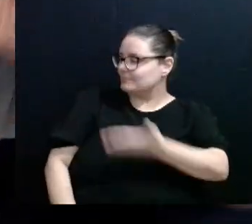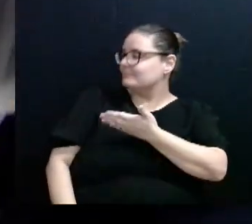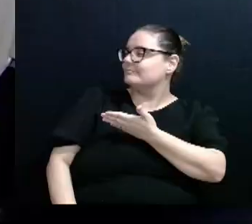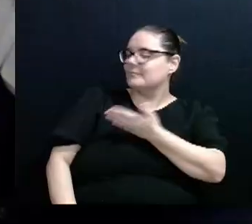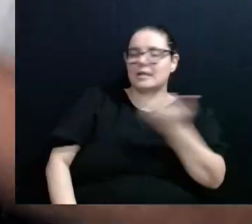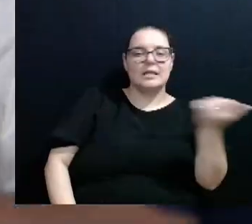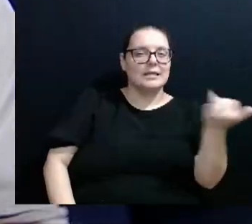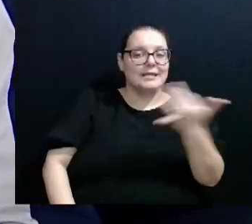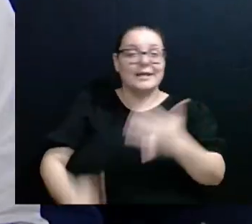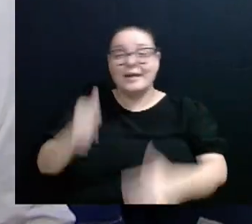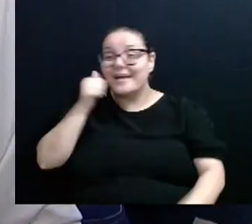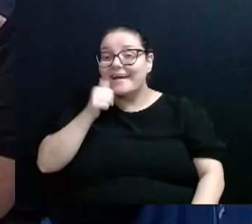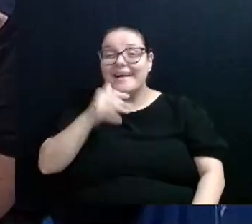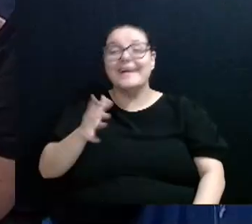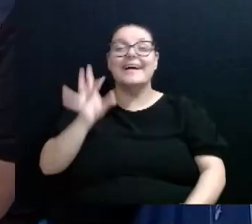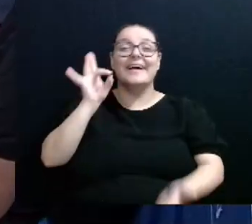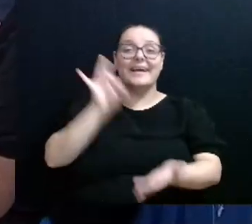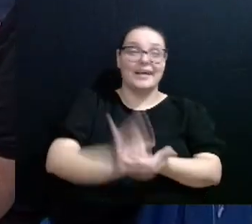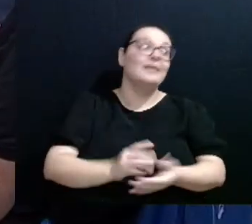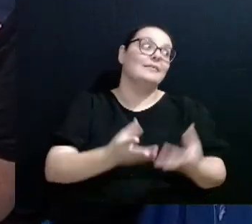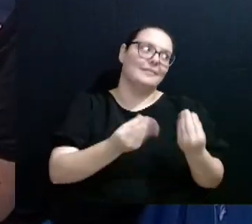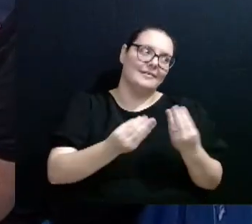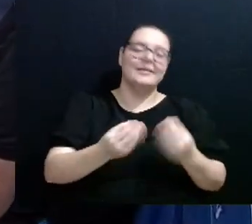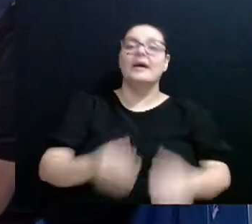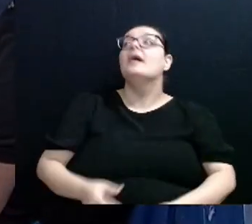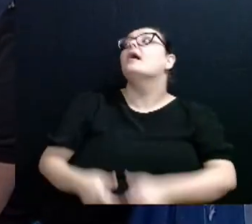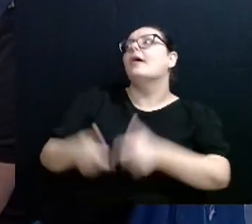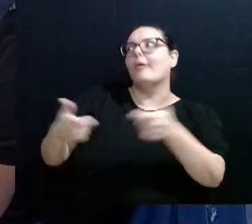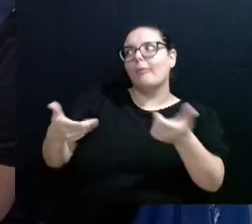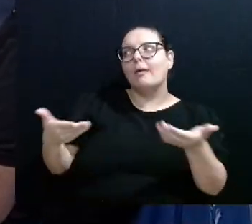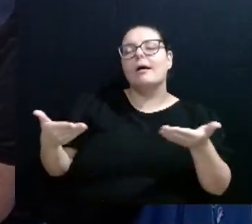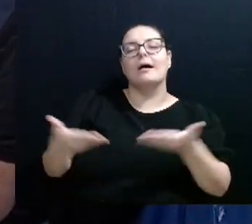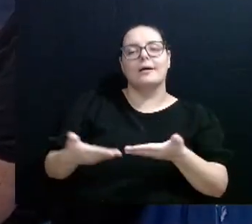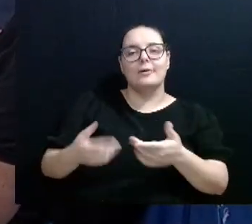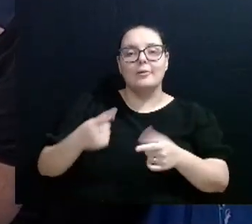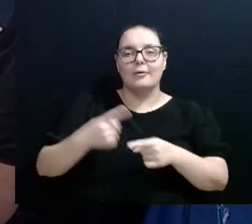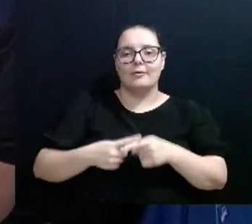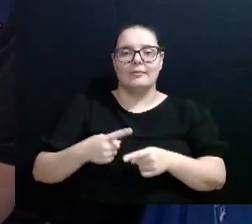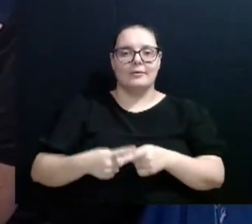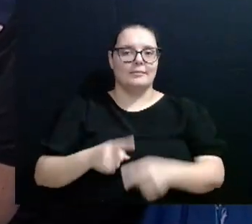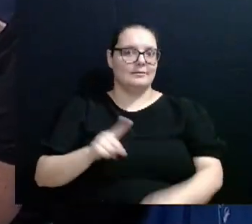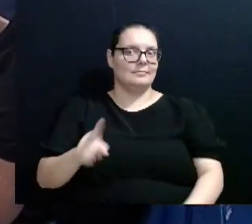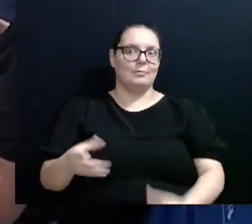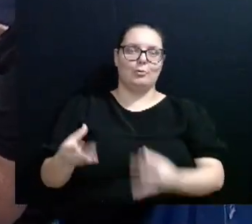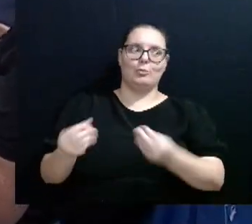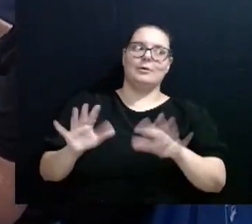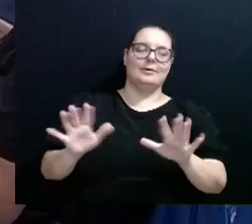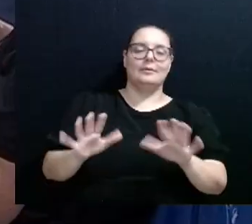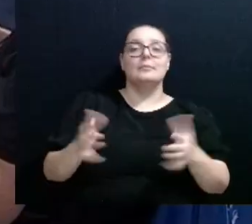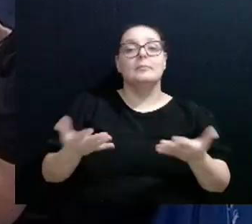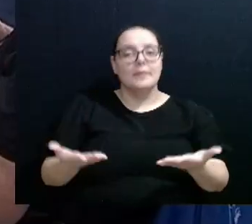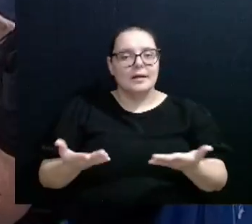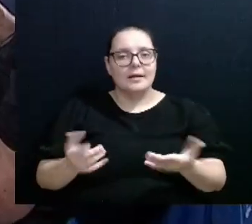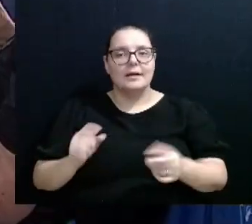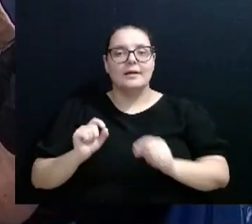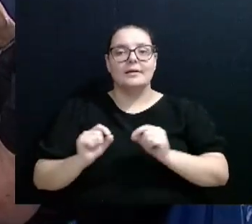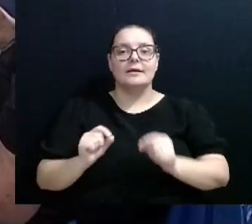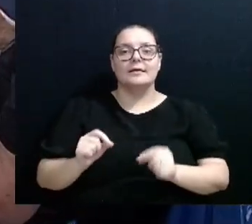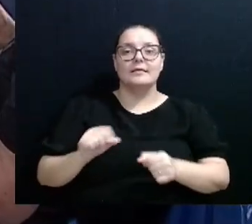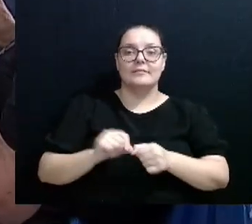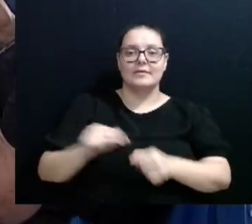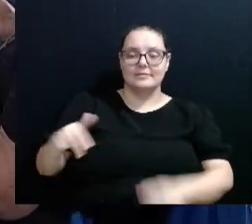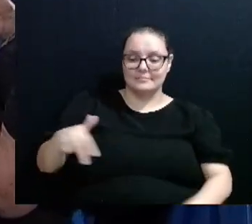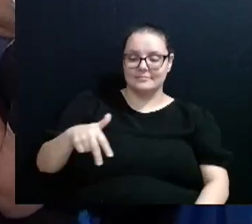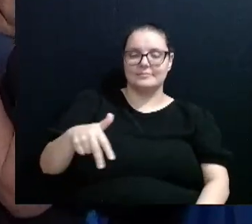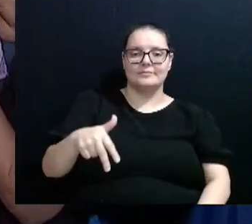na verdade Bastante. aumentou, porque não era tanto assim, mas quem me trouxe para cá foi essa menina aqui, ó,